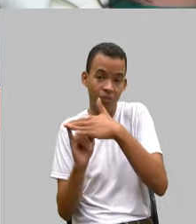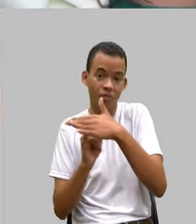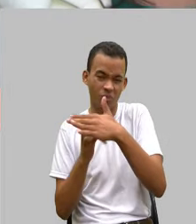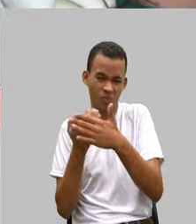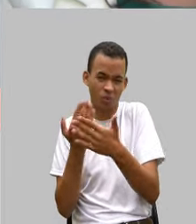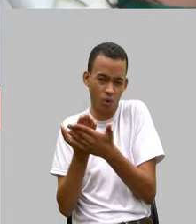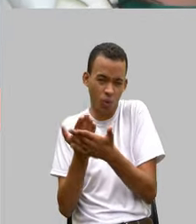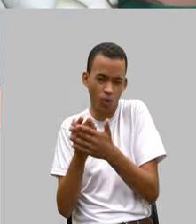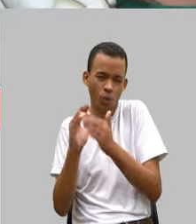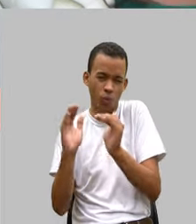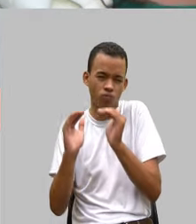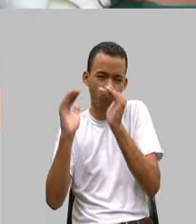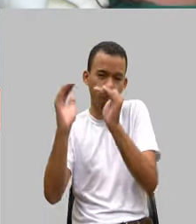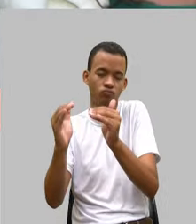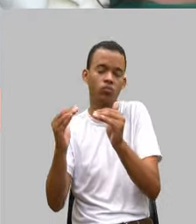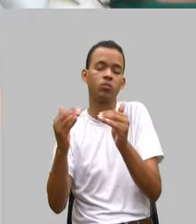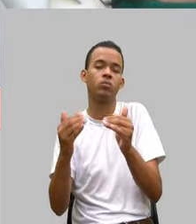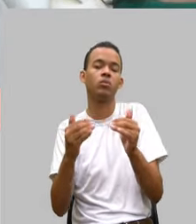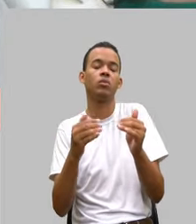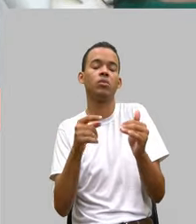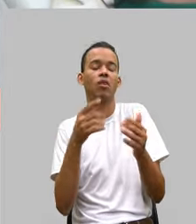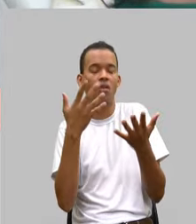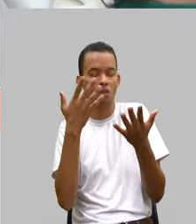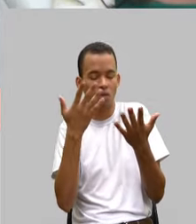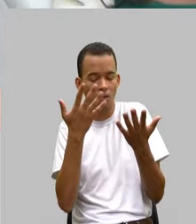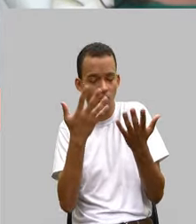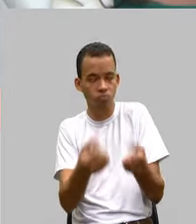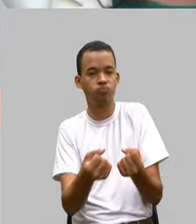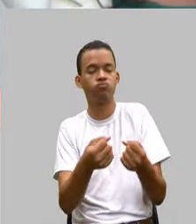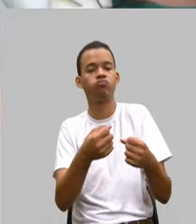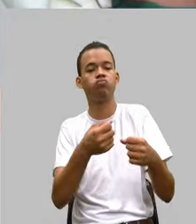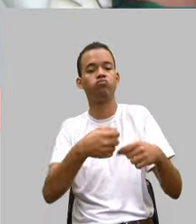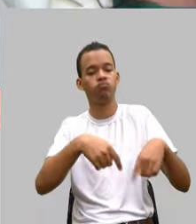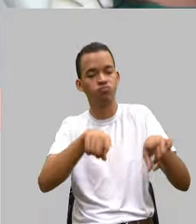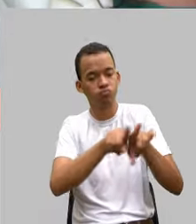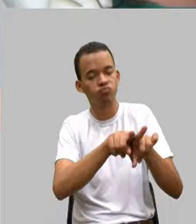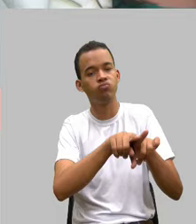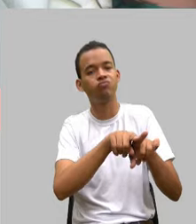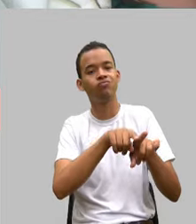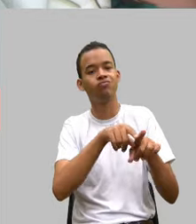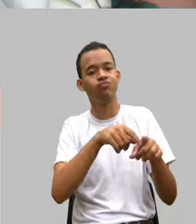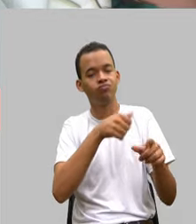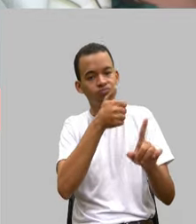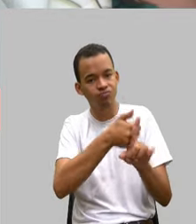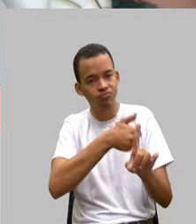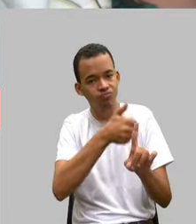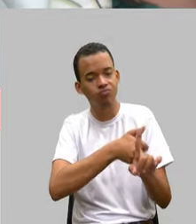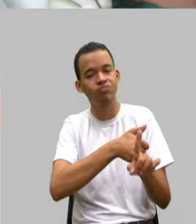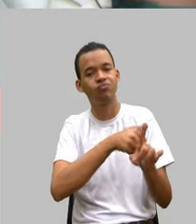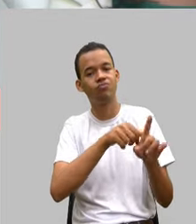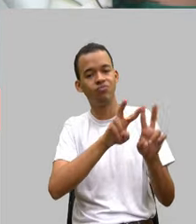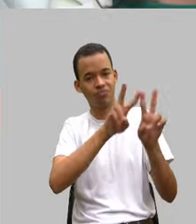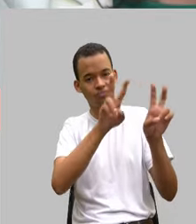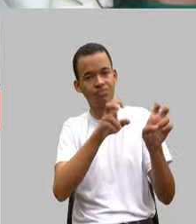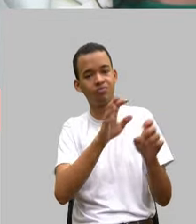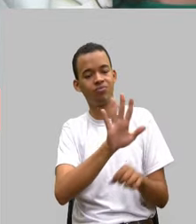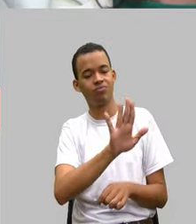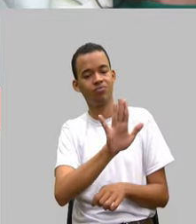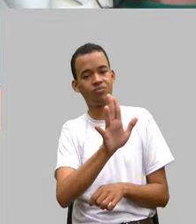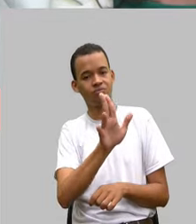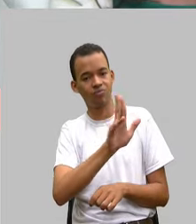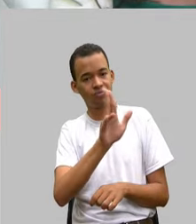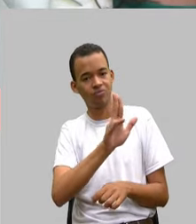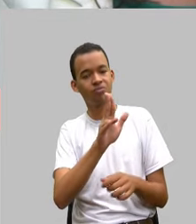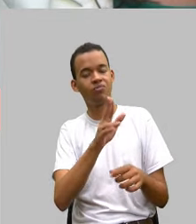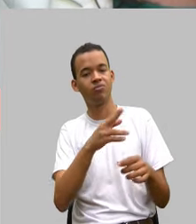claro o nosso Total comprometimento com a causa com a ciência que nós não temos nenhum tipo de preconceito